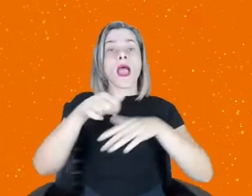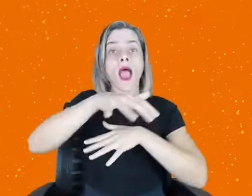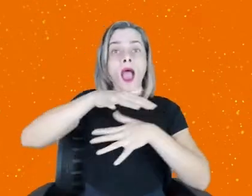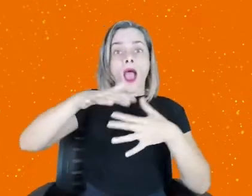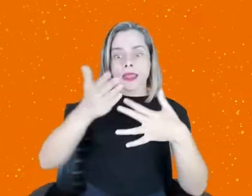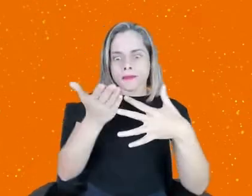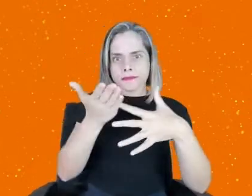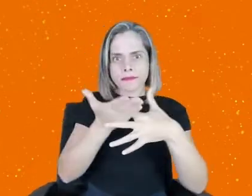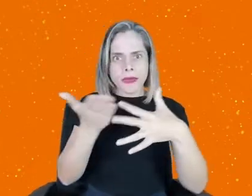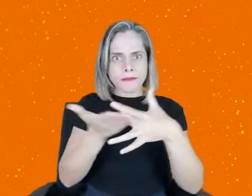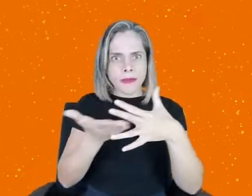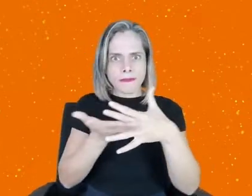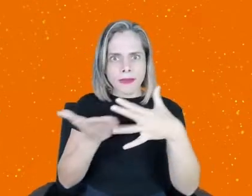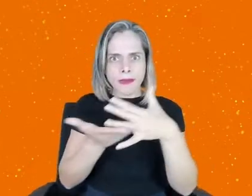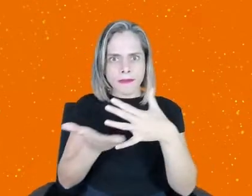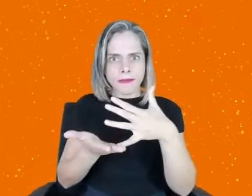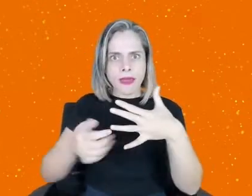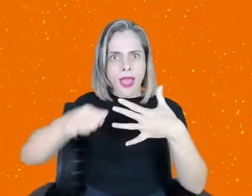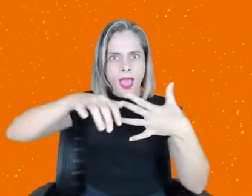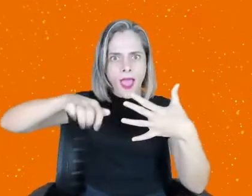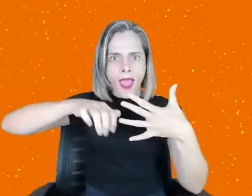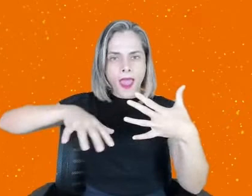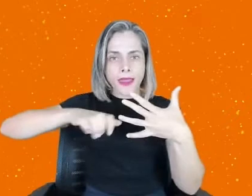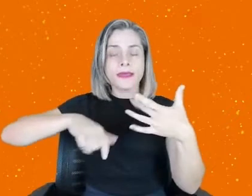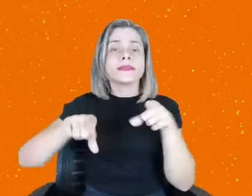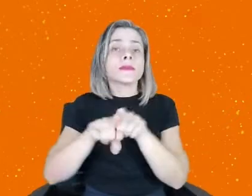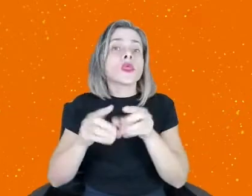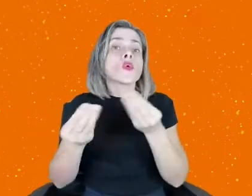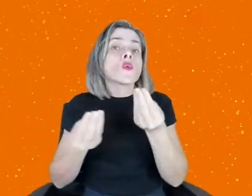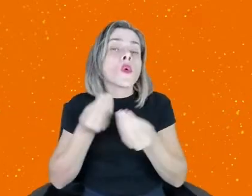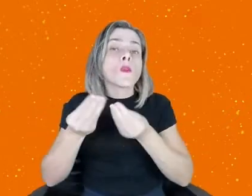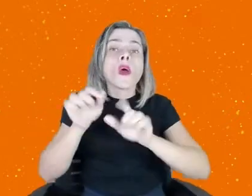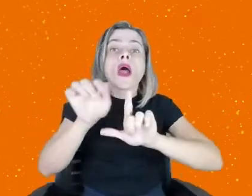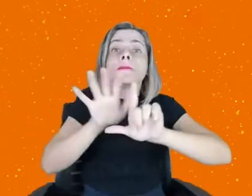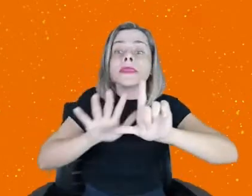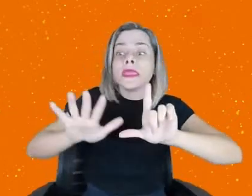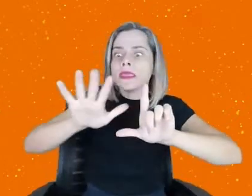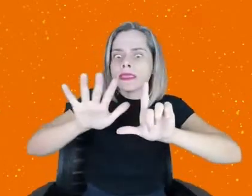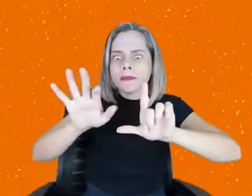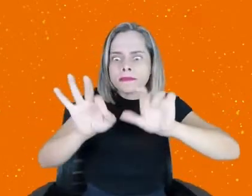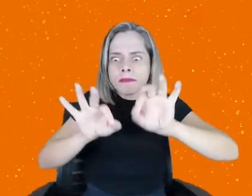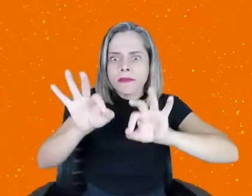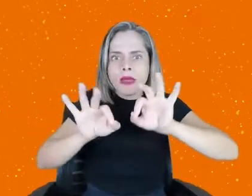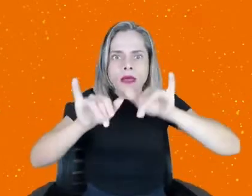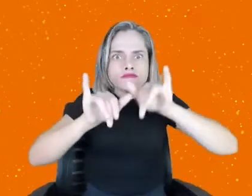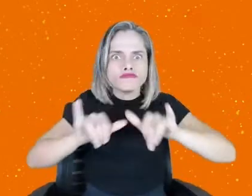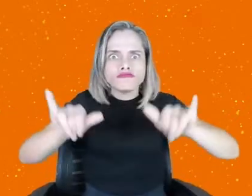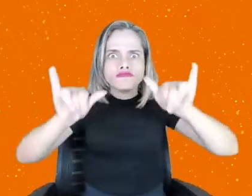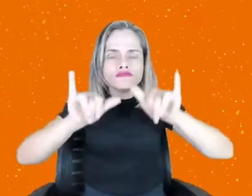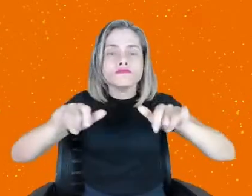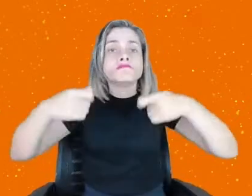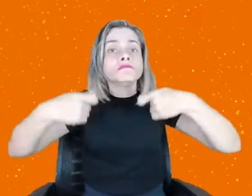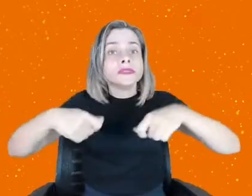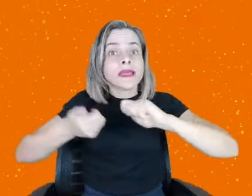né a forma como você vai vai produzir publicidade para televisão deve ser alterado de acordo